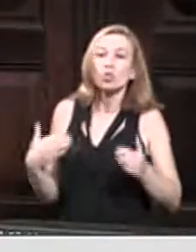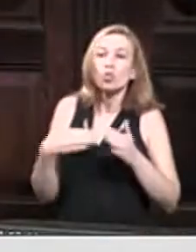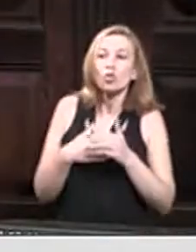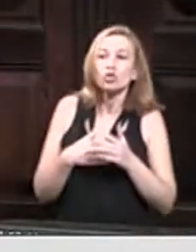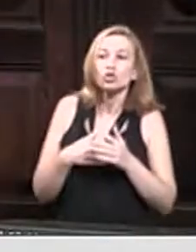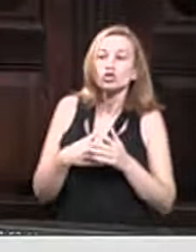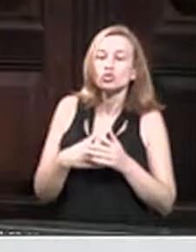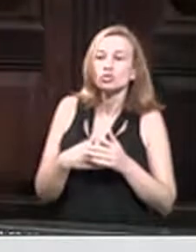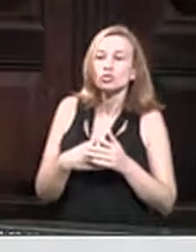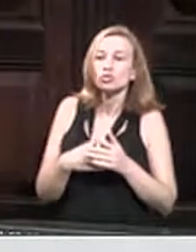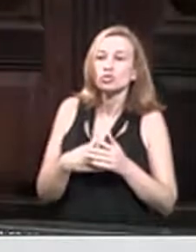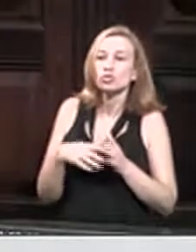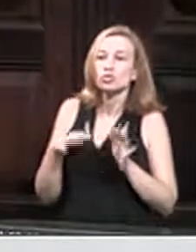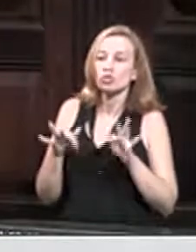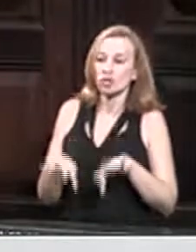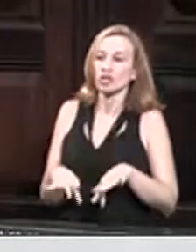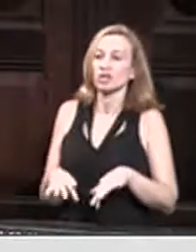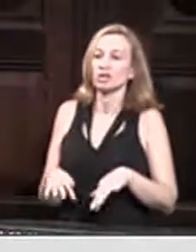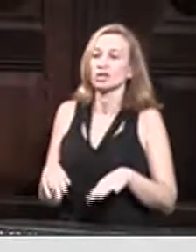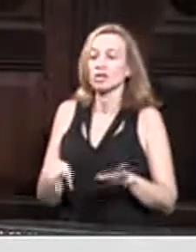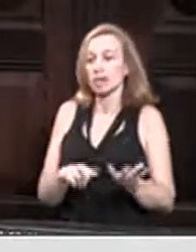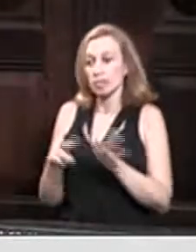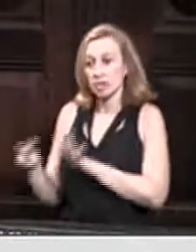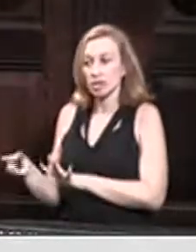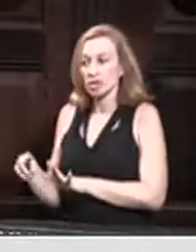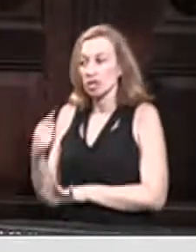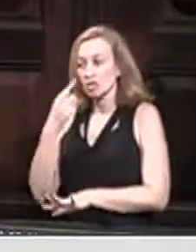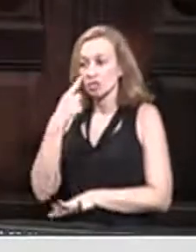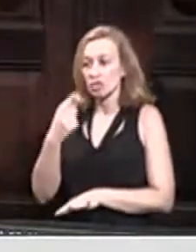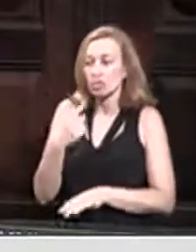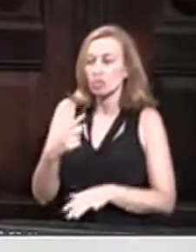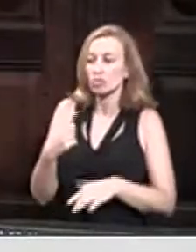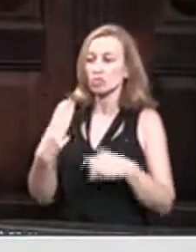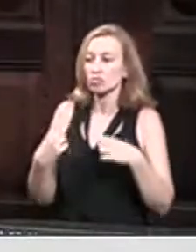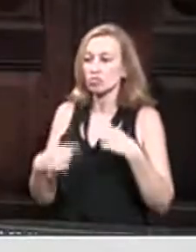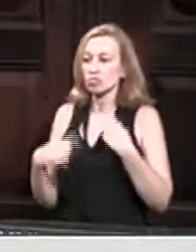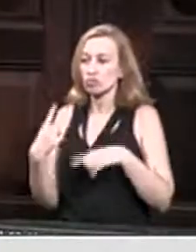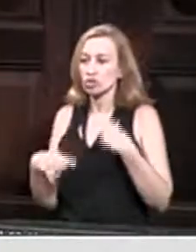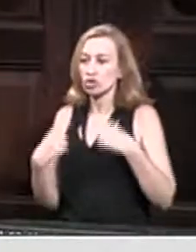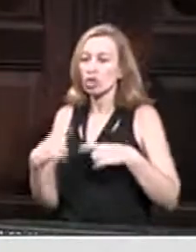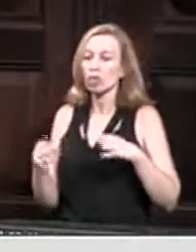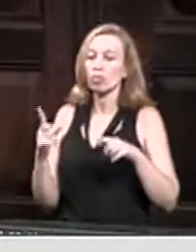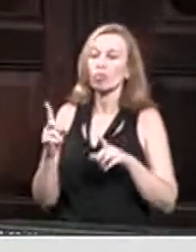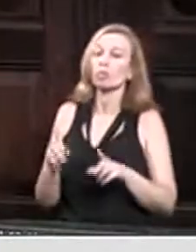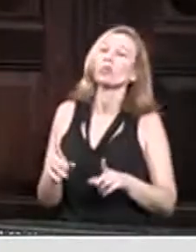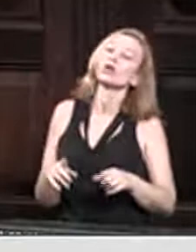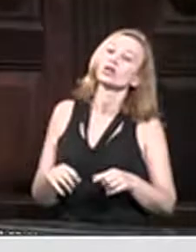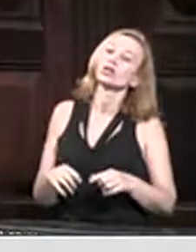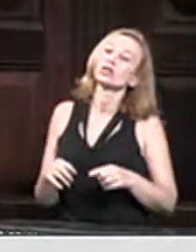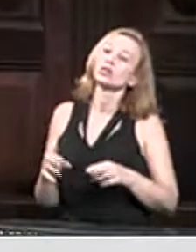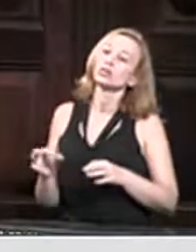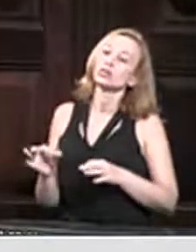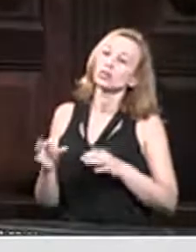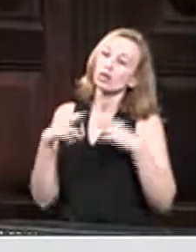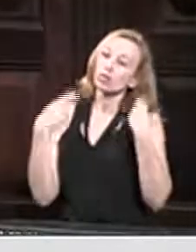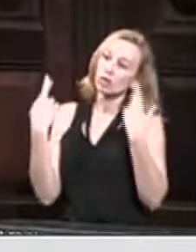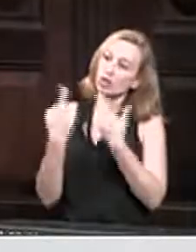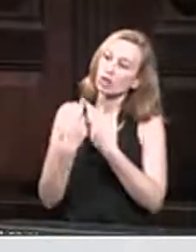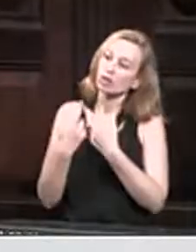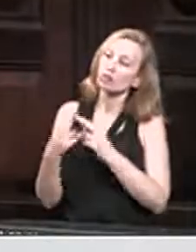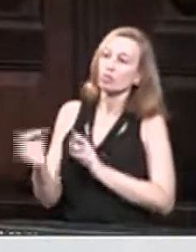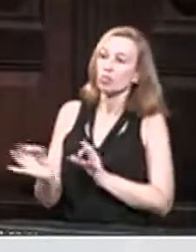semana, participando de um debate político que foi organizado por um